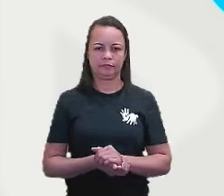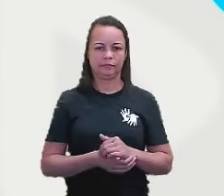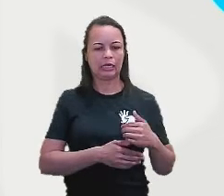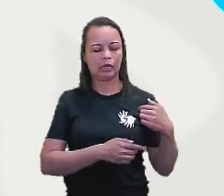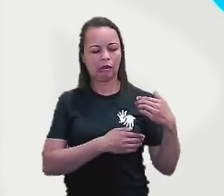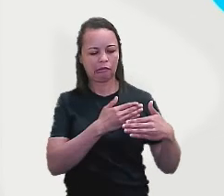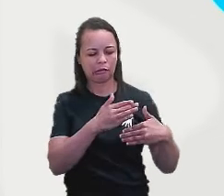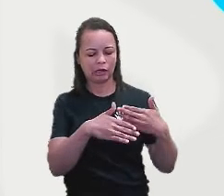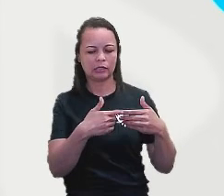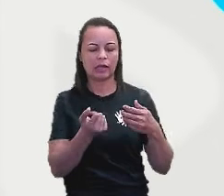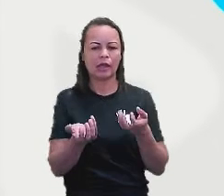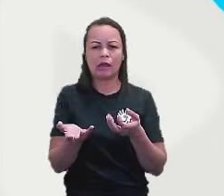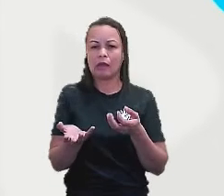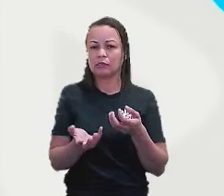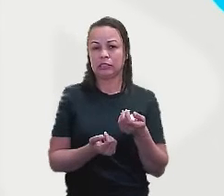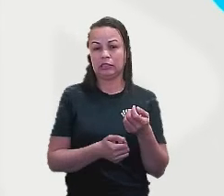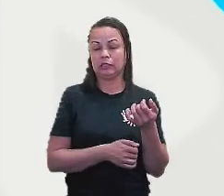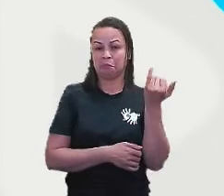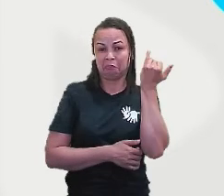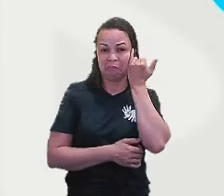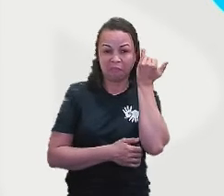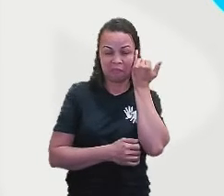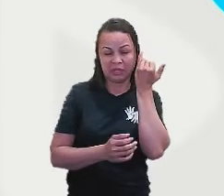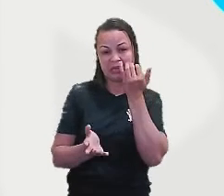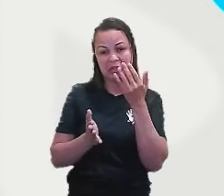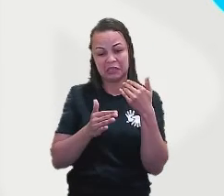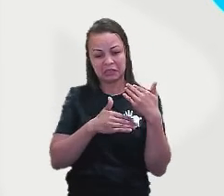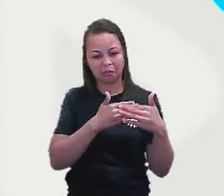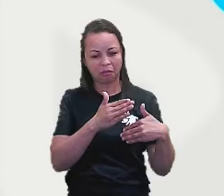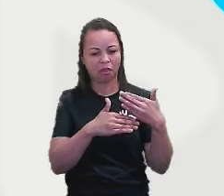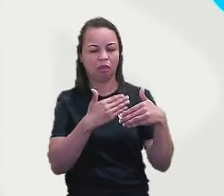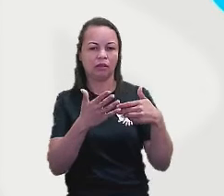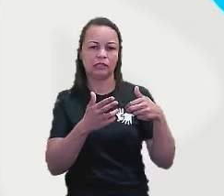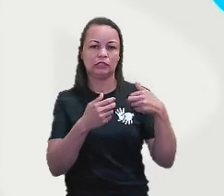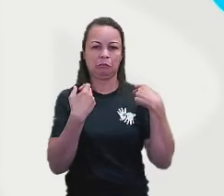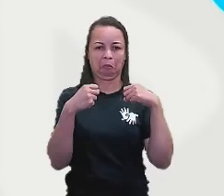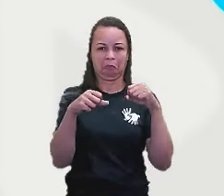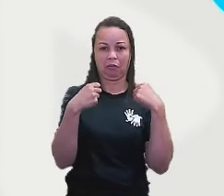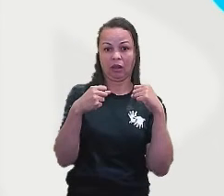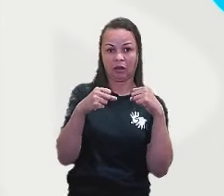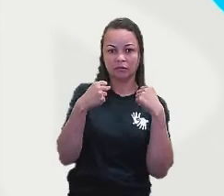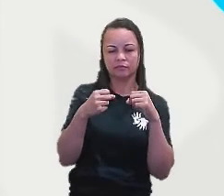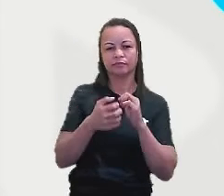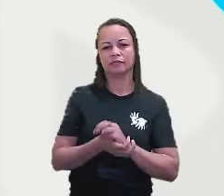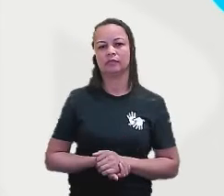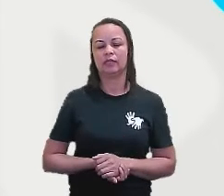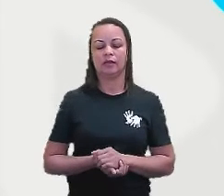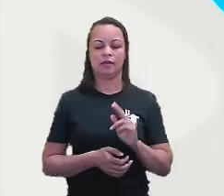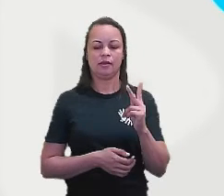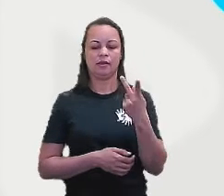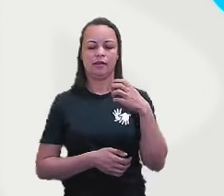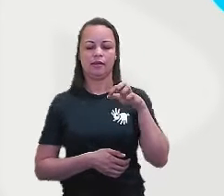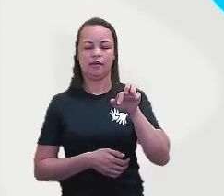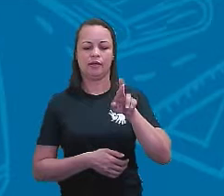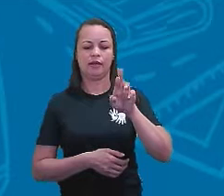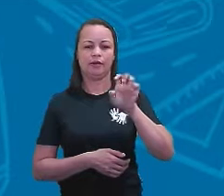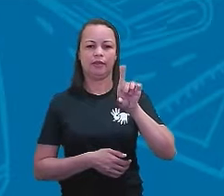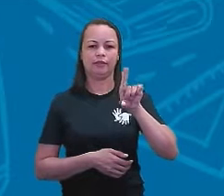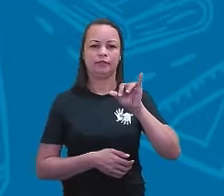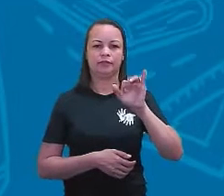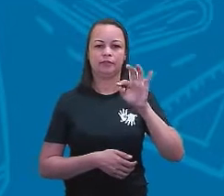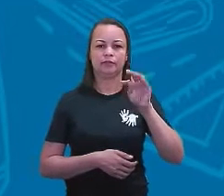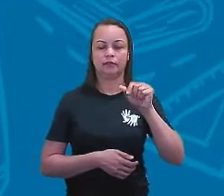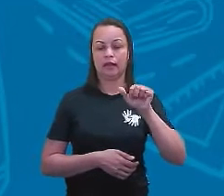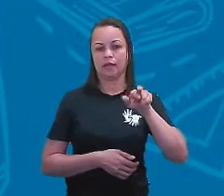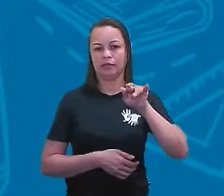Hereditariedade, ou seja, existem fatores genéticos, tá? Que estão intimamente associados. E lembre-se que a hereditariedade está associada ao quê? Que é aquilo que é